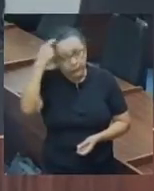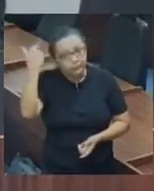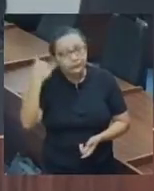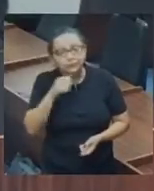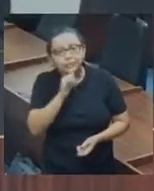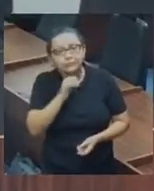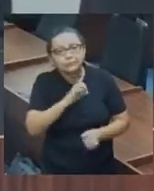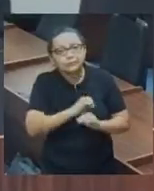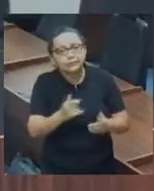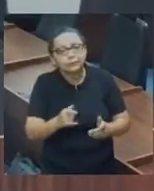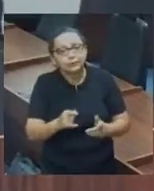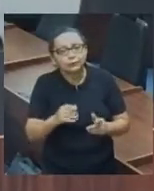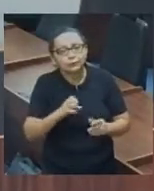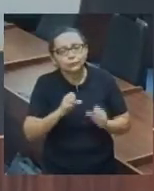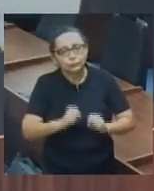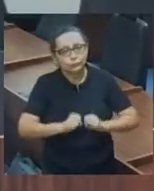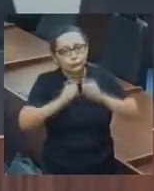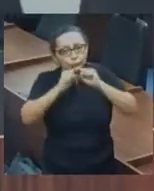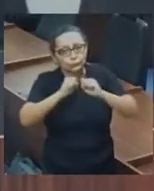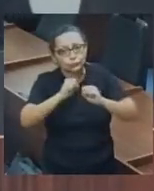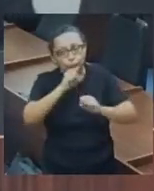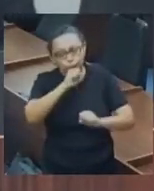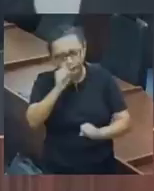da os ciborgues